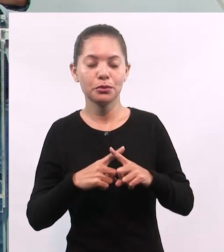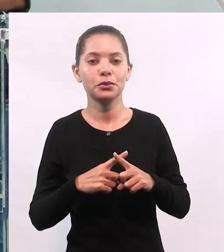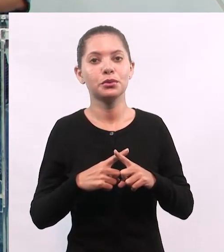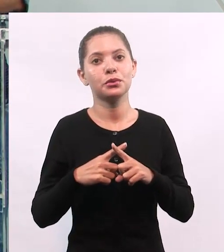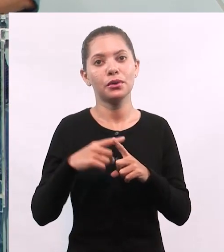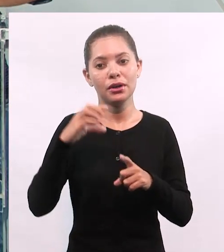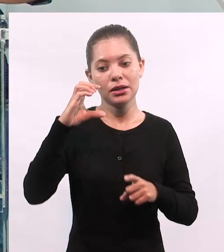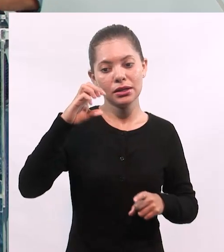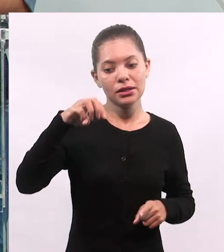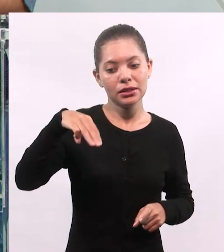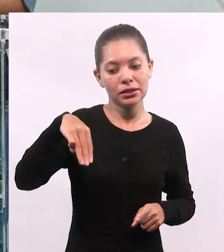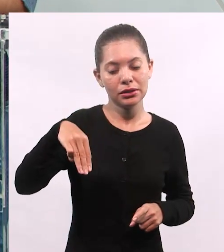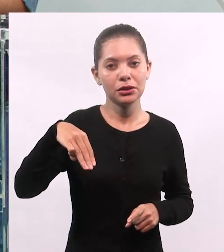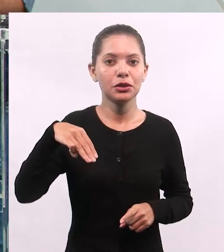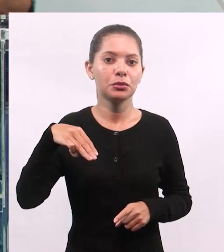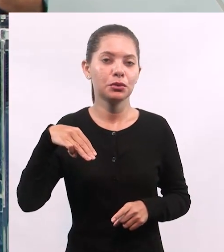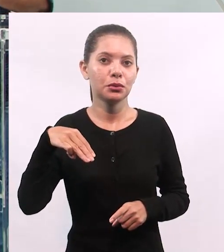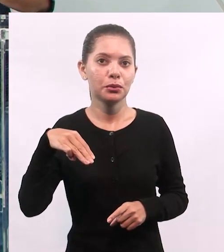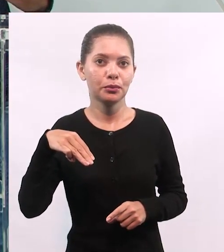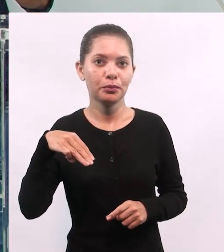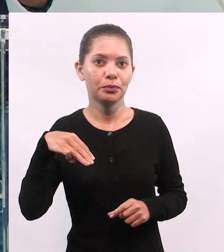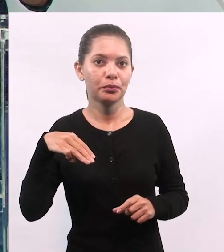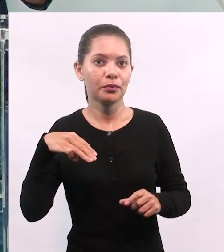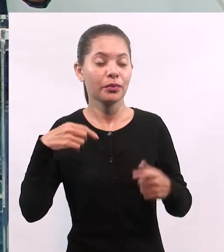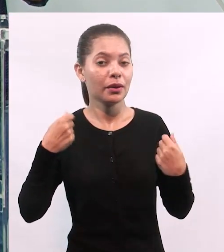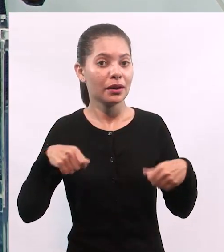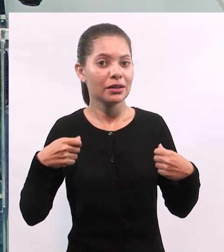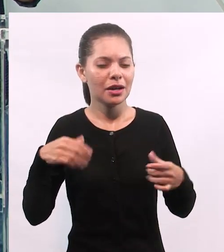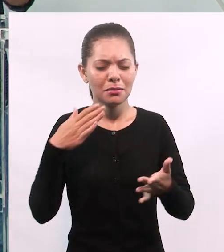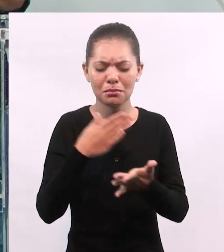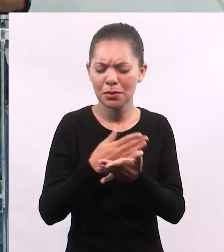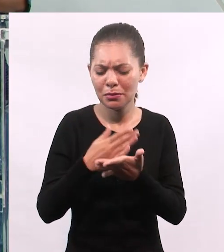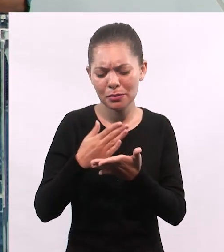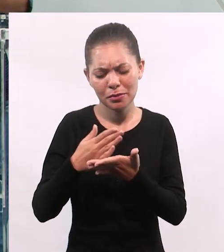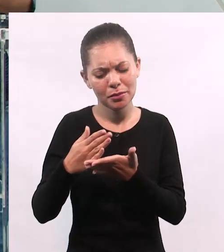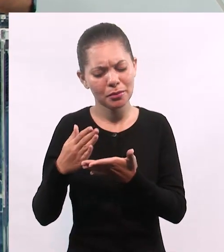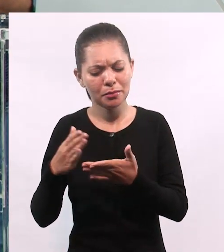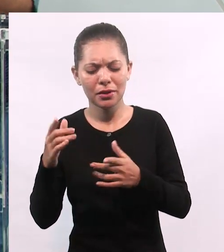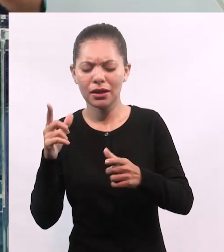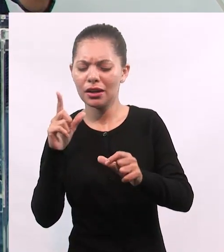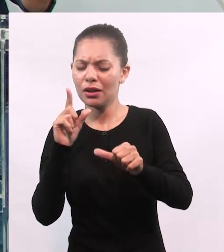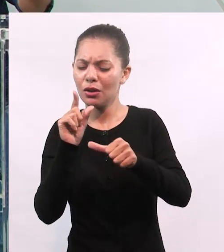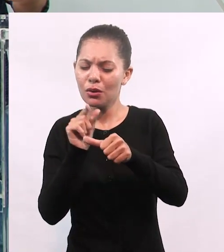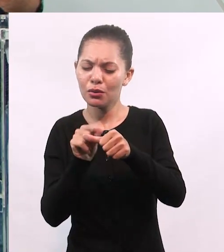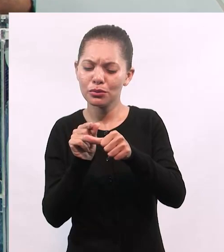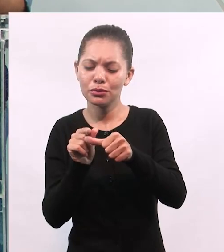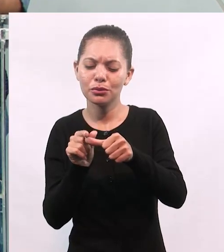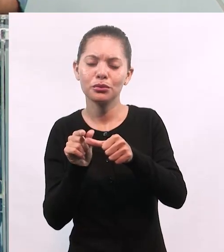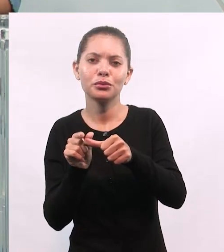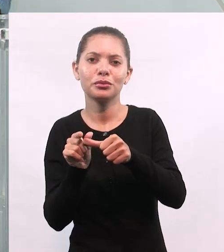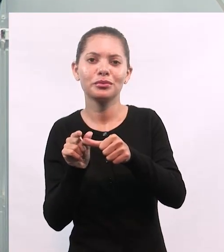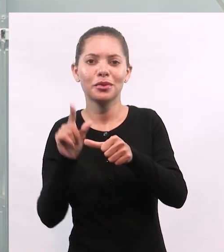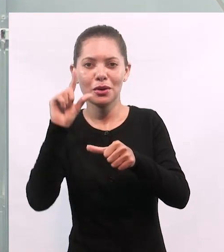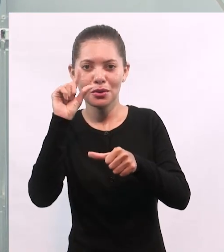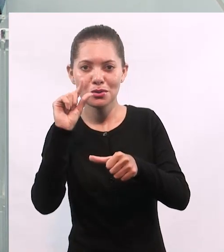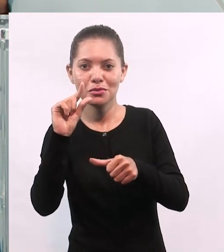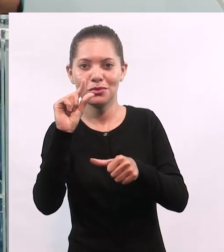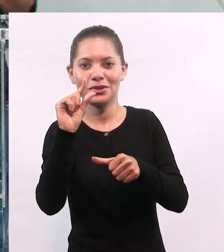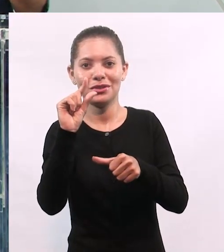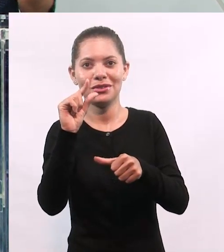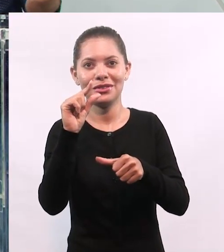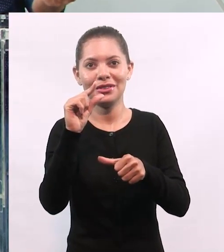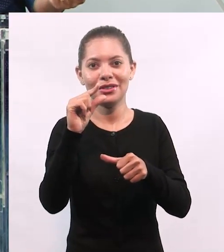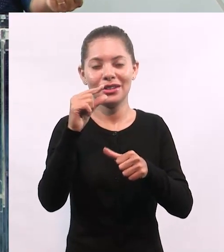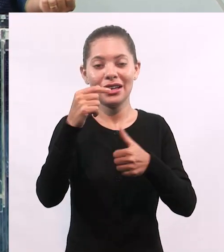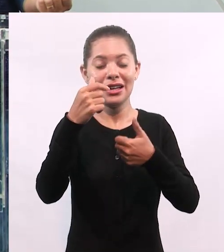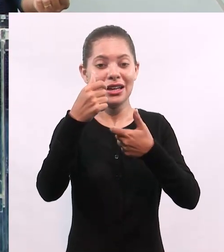decímetro, centímetro, milímetro. E se eu precisar, eu posso fragmentar. A gente tem escalas, por exemplo, nanômetro, que é